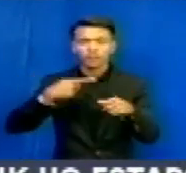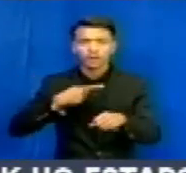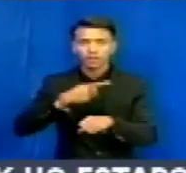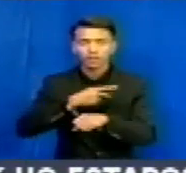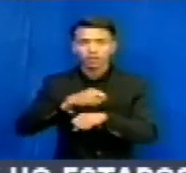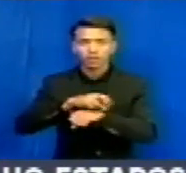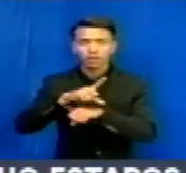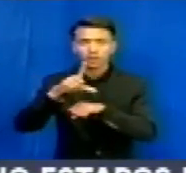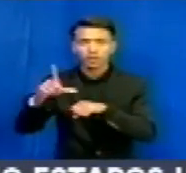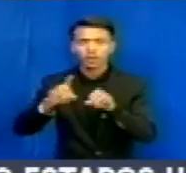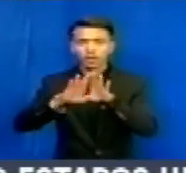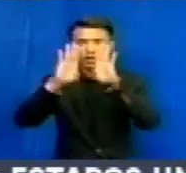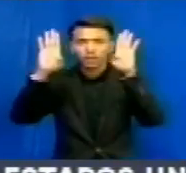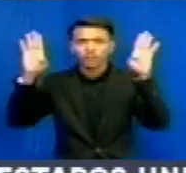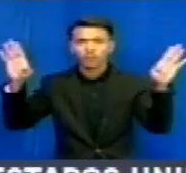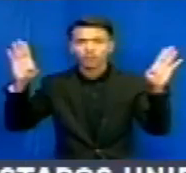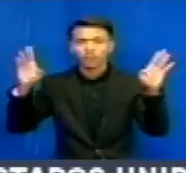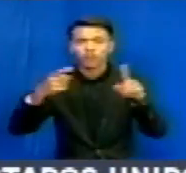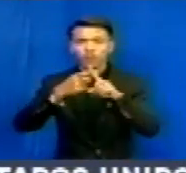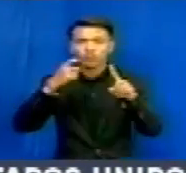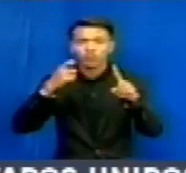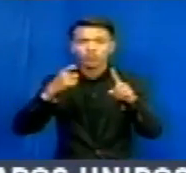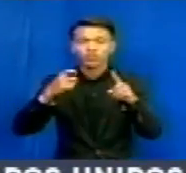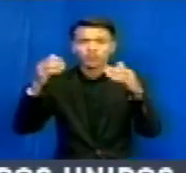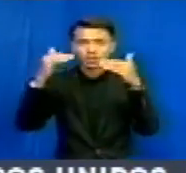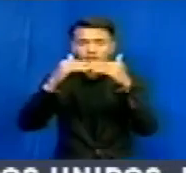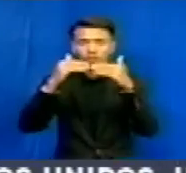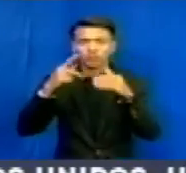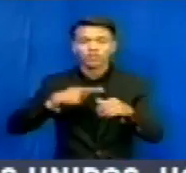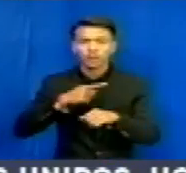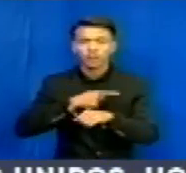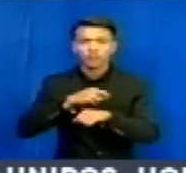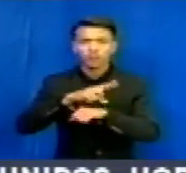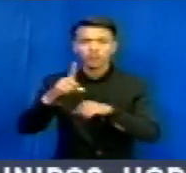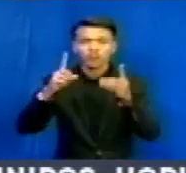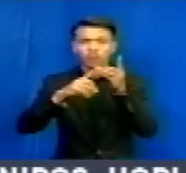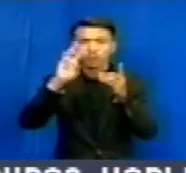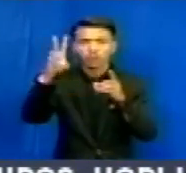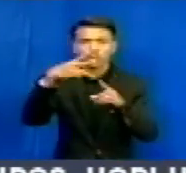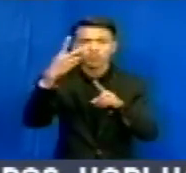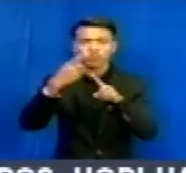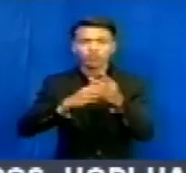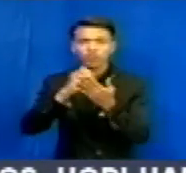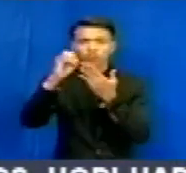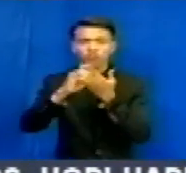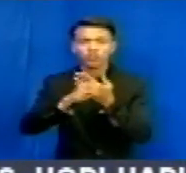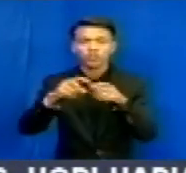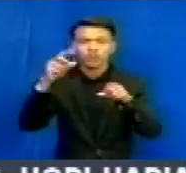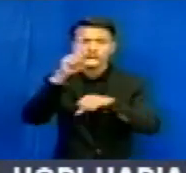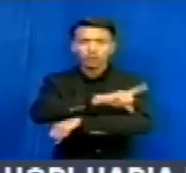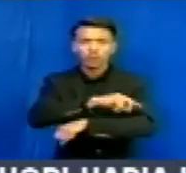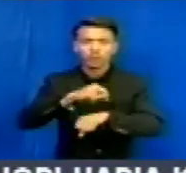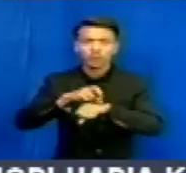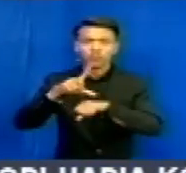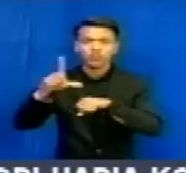nasional aprova liusi resolução parlamentar loro sanu resinem fulan outubro nessa loro nasional liberar imprensa